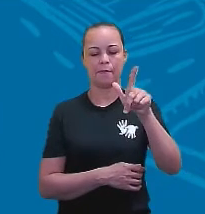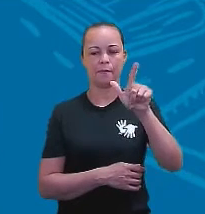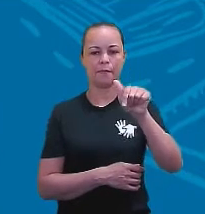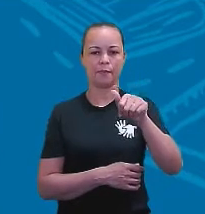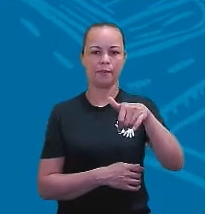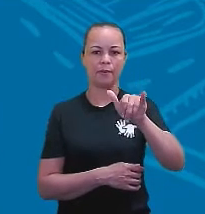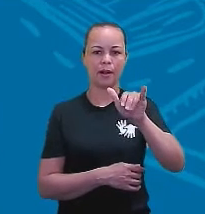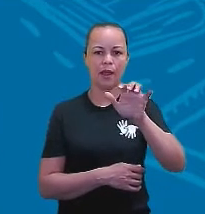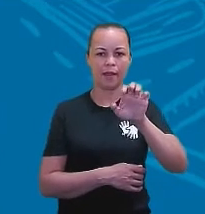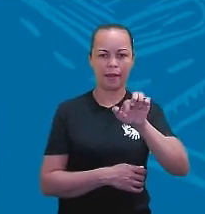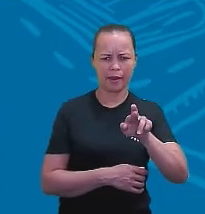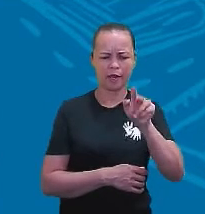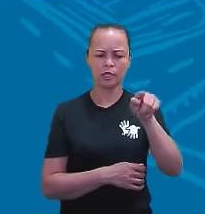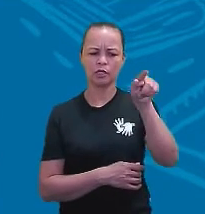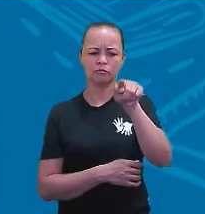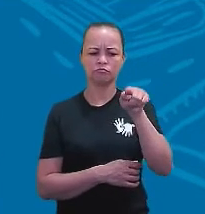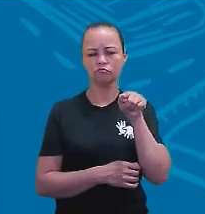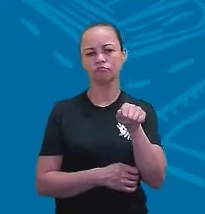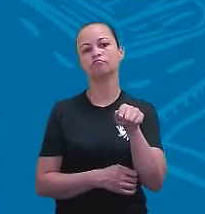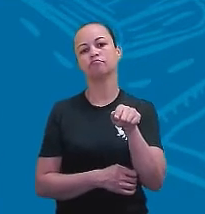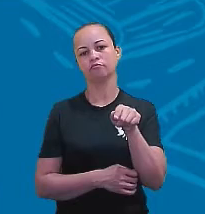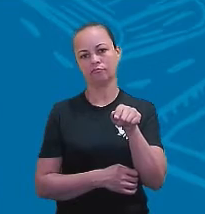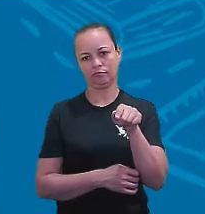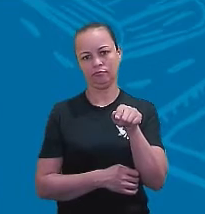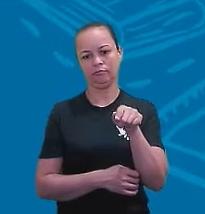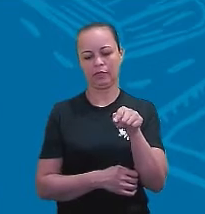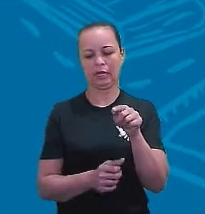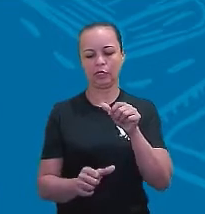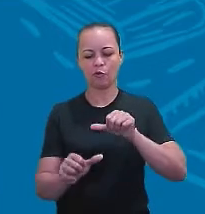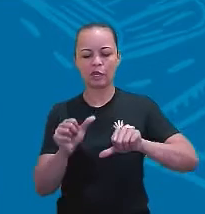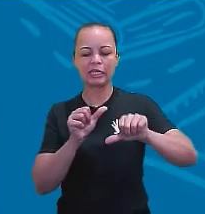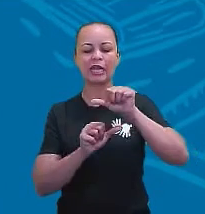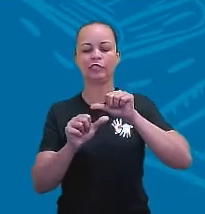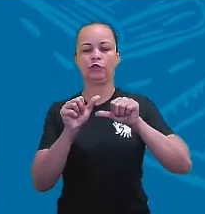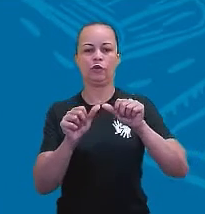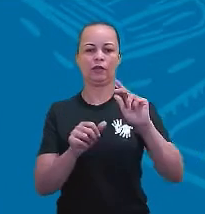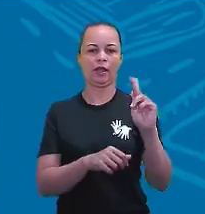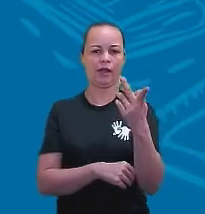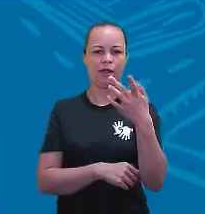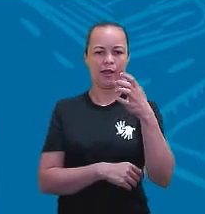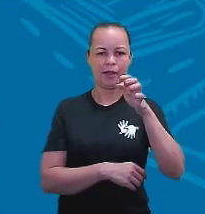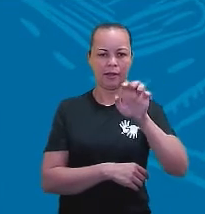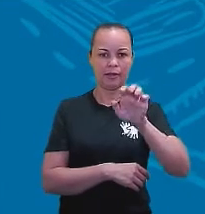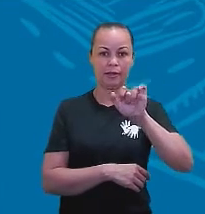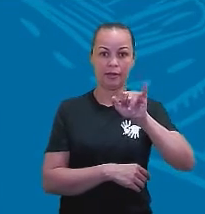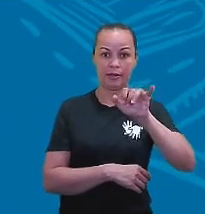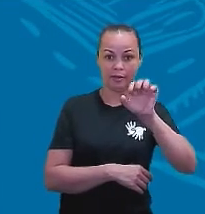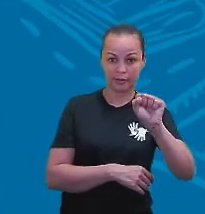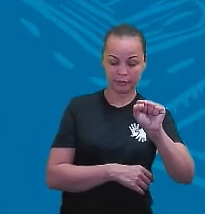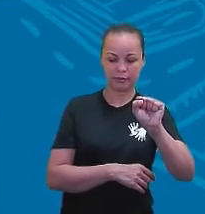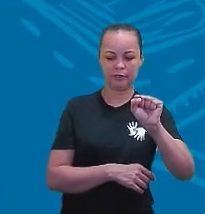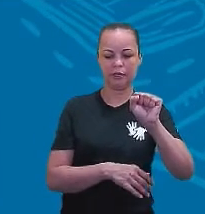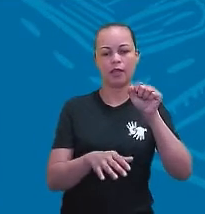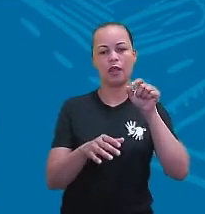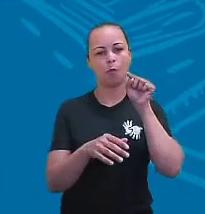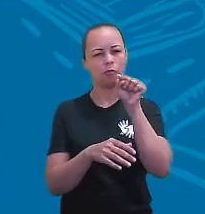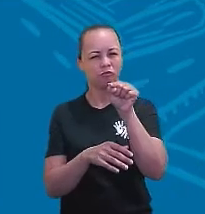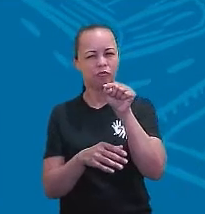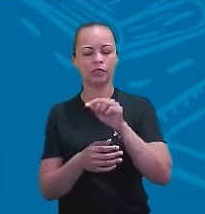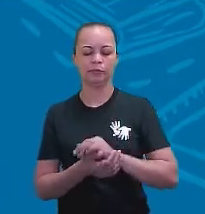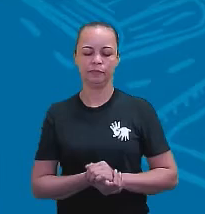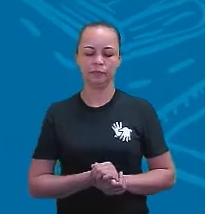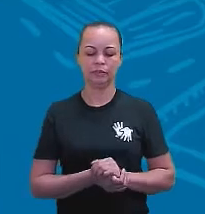tua frase. He is, eu afirmo. Is he, eu pergunto. E o resto, o complemento da tua